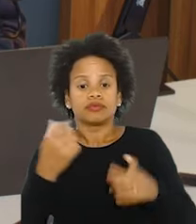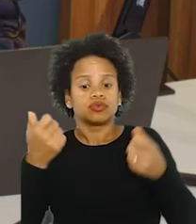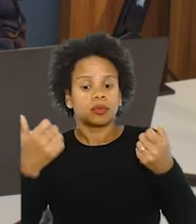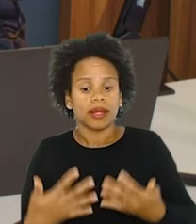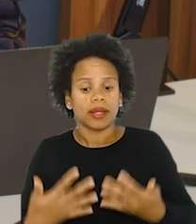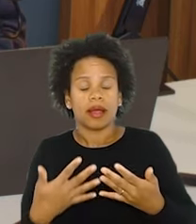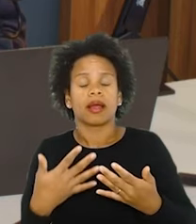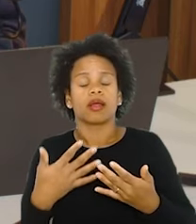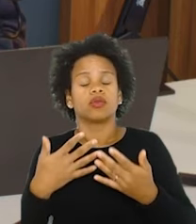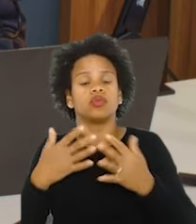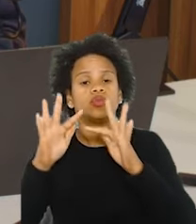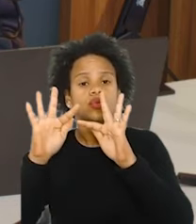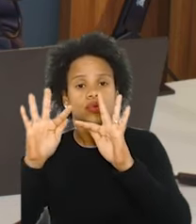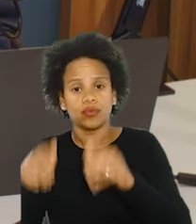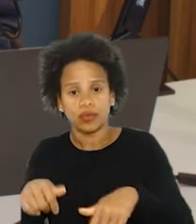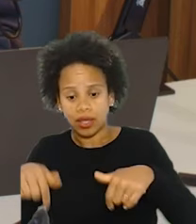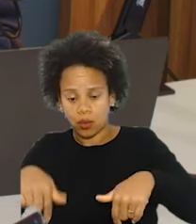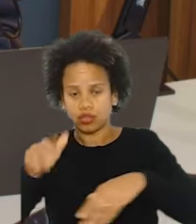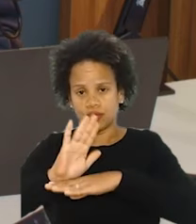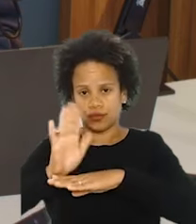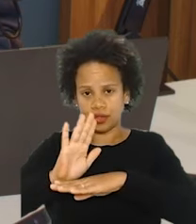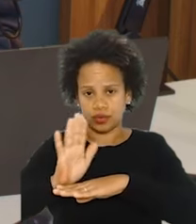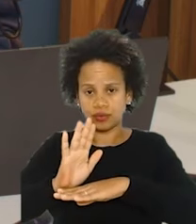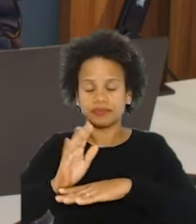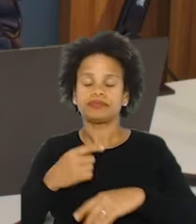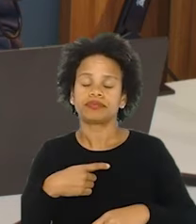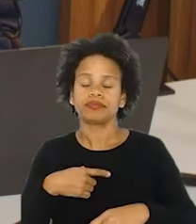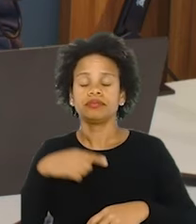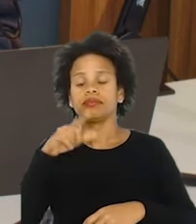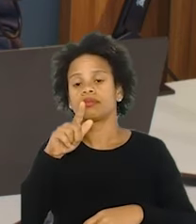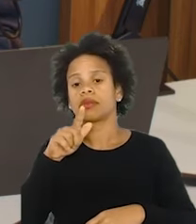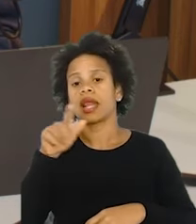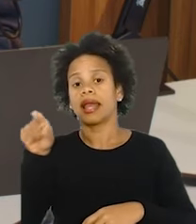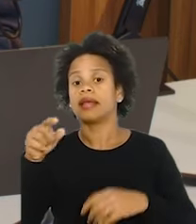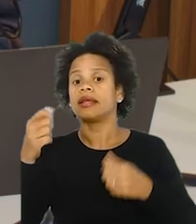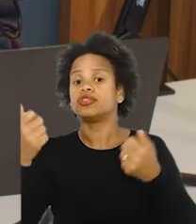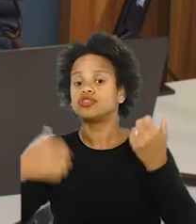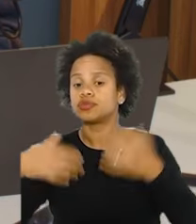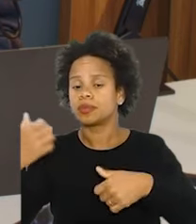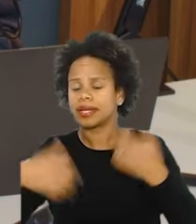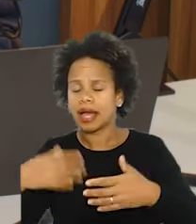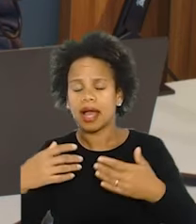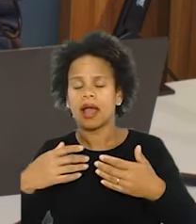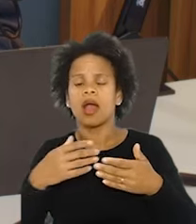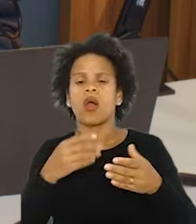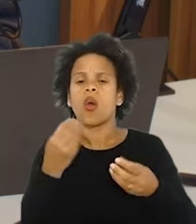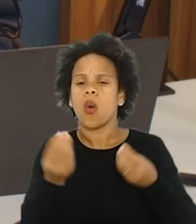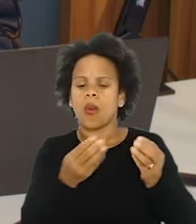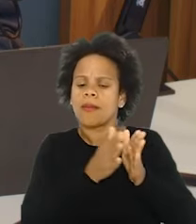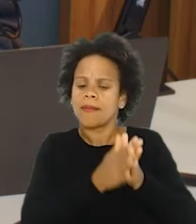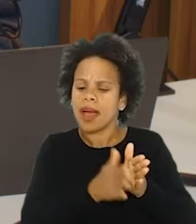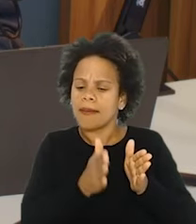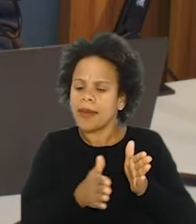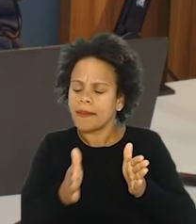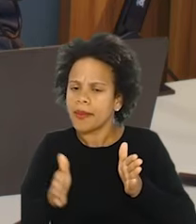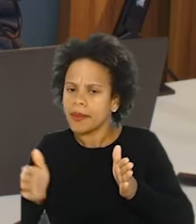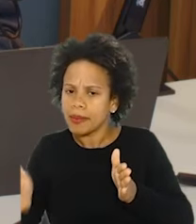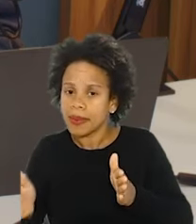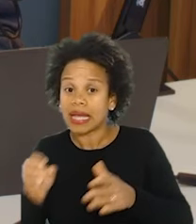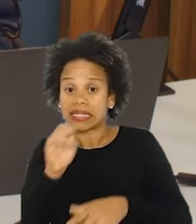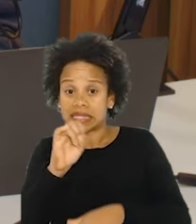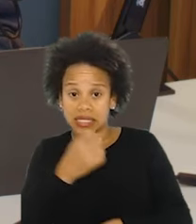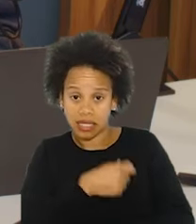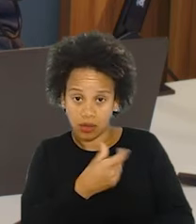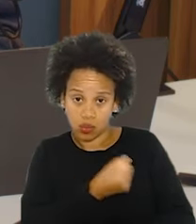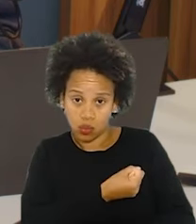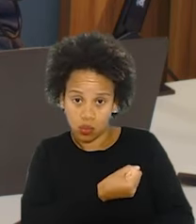gente que no final dessa desse V Cash o g estará apresentando né um passo a passo então Caso vocês tenham aí o número do seu